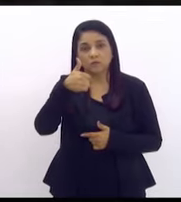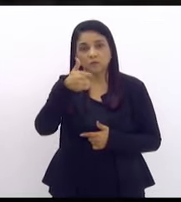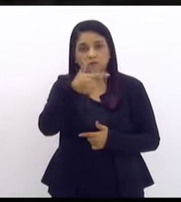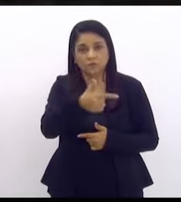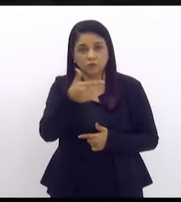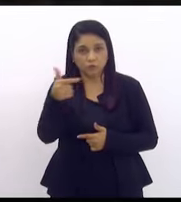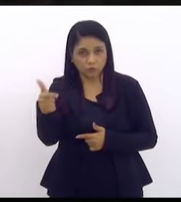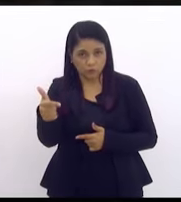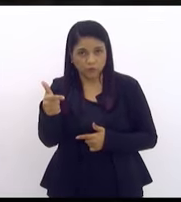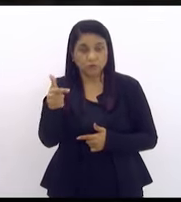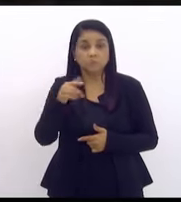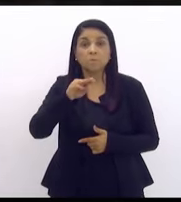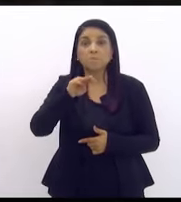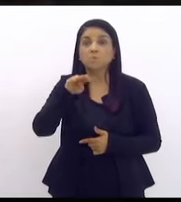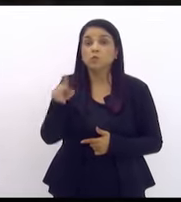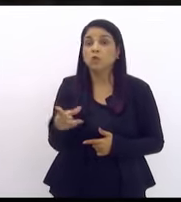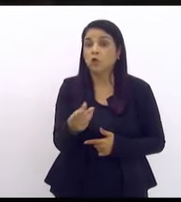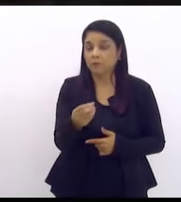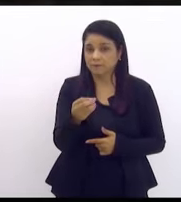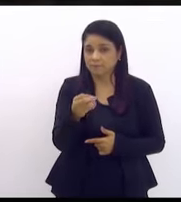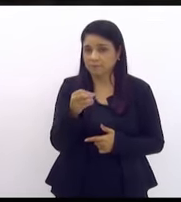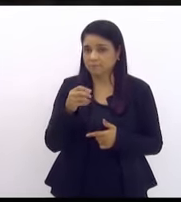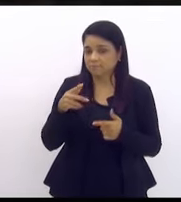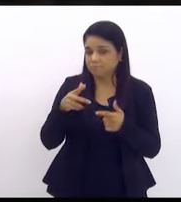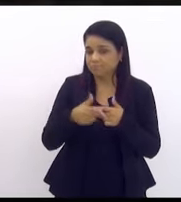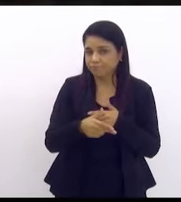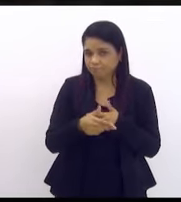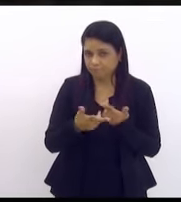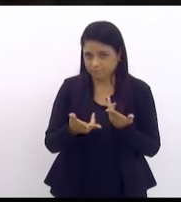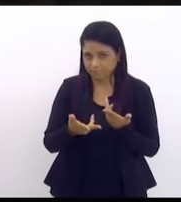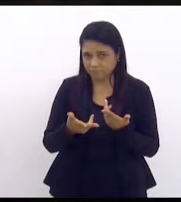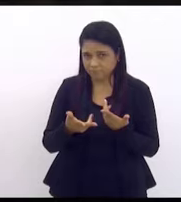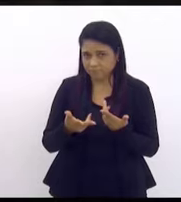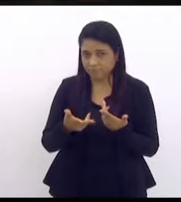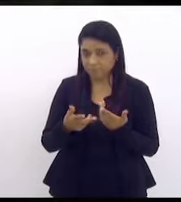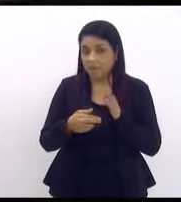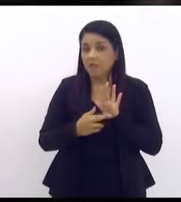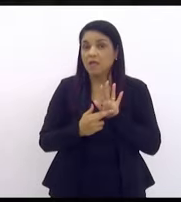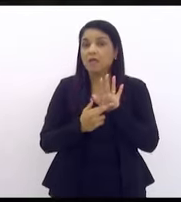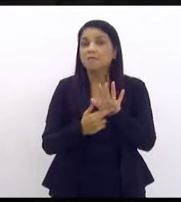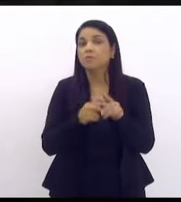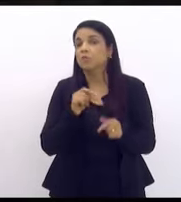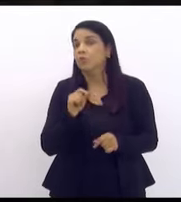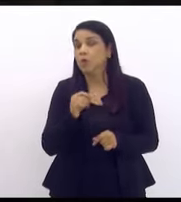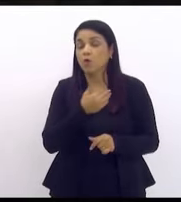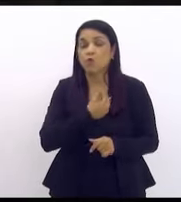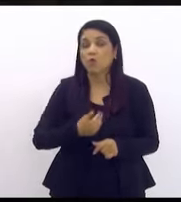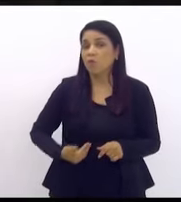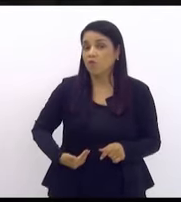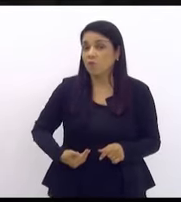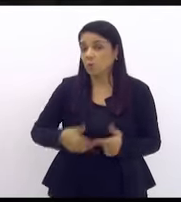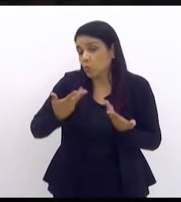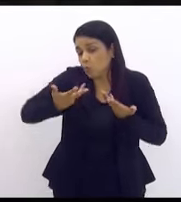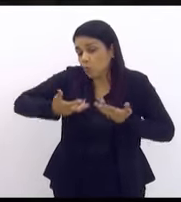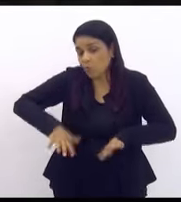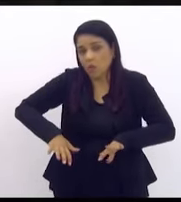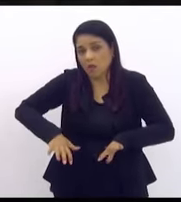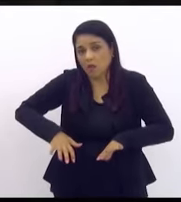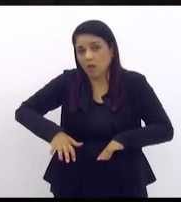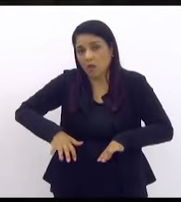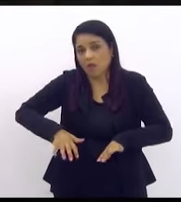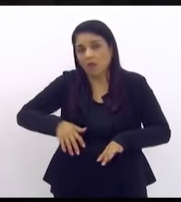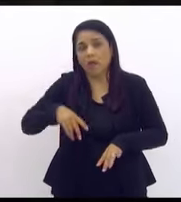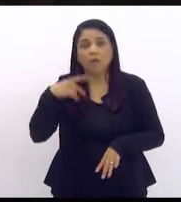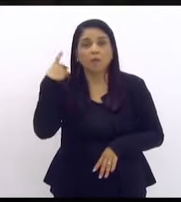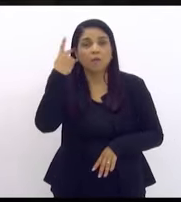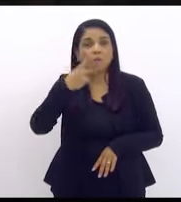milhões. Isso representa um governo que não quer fazer